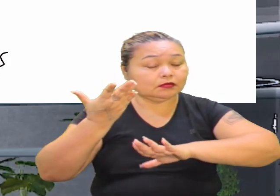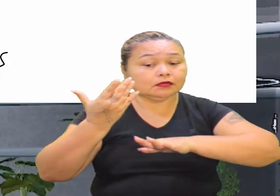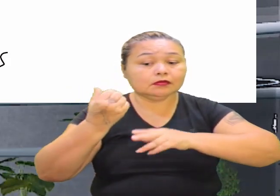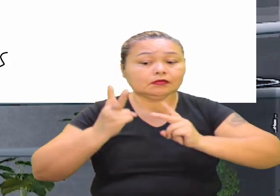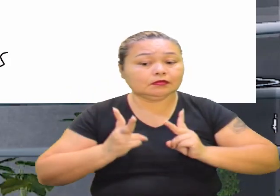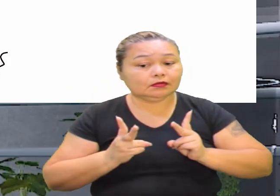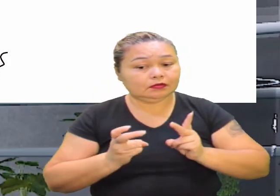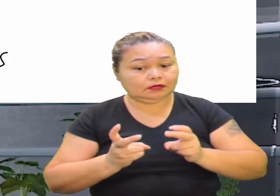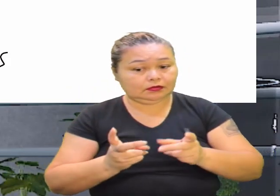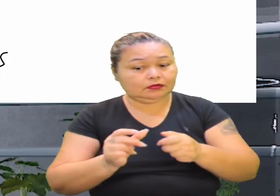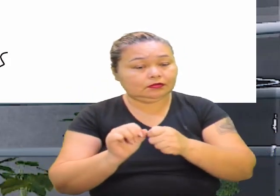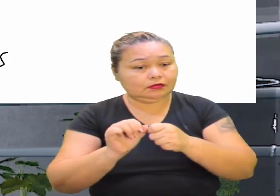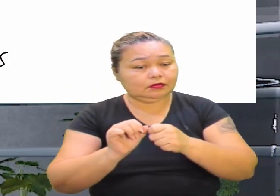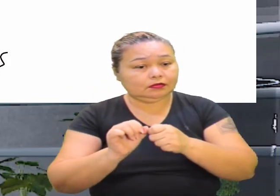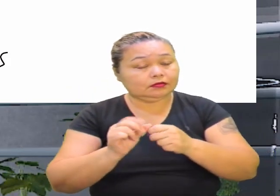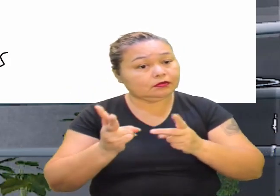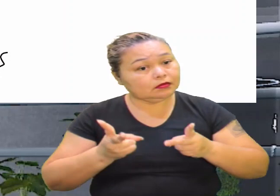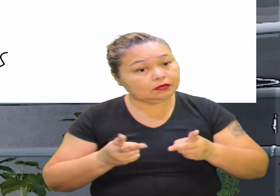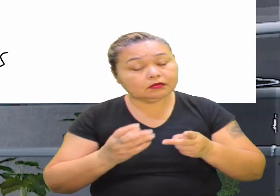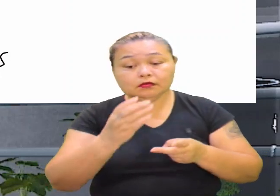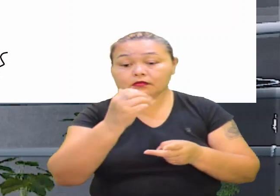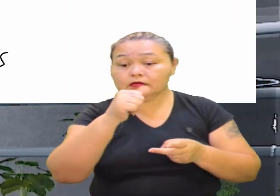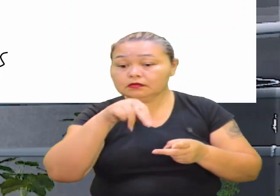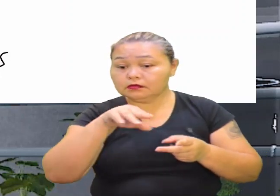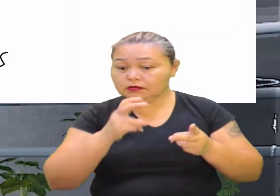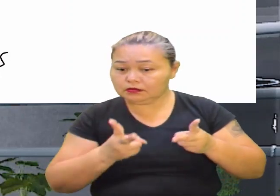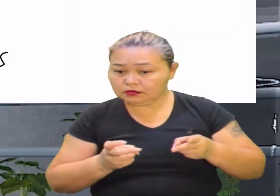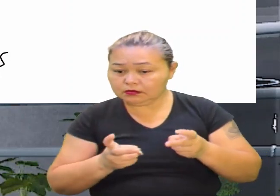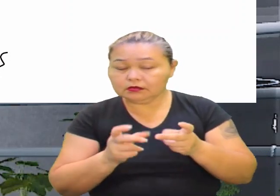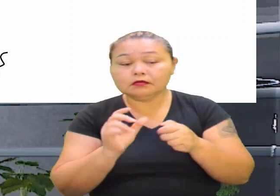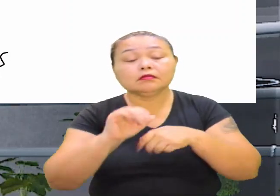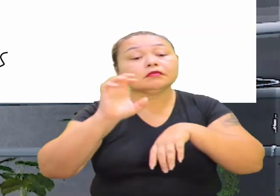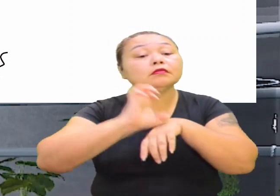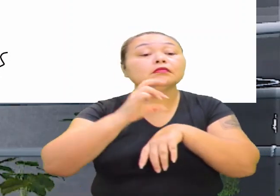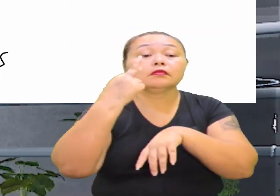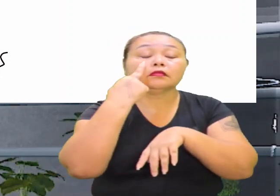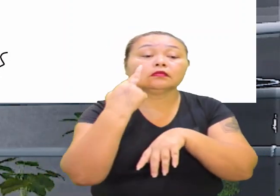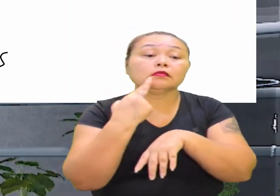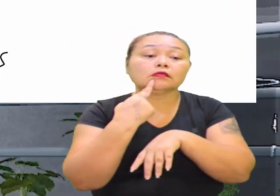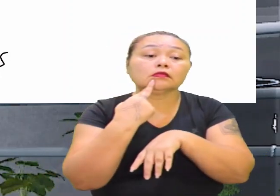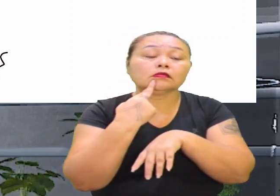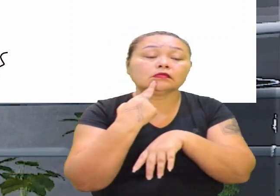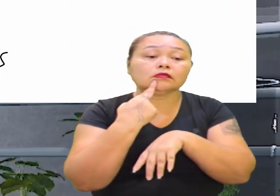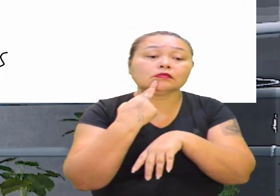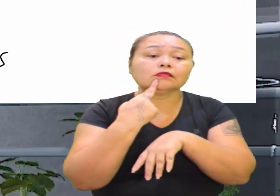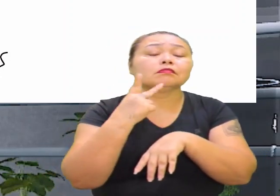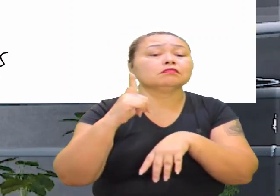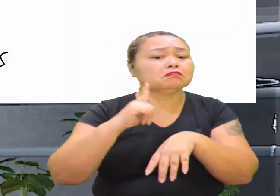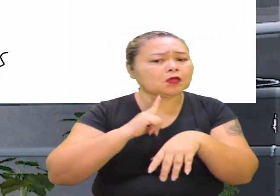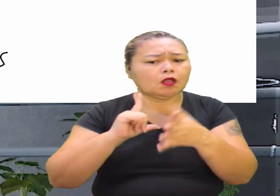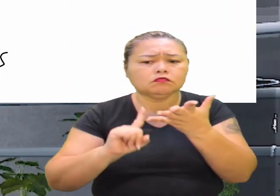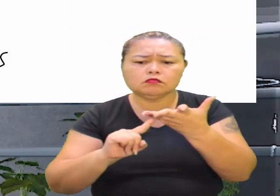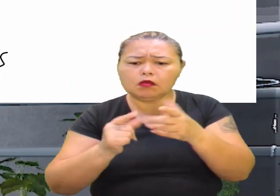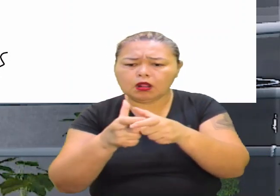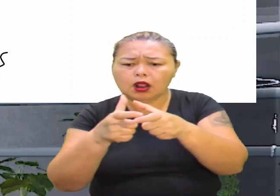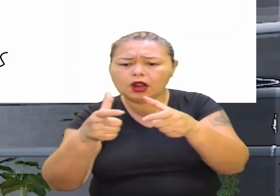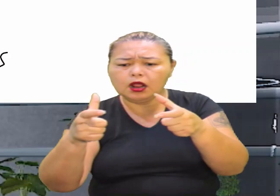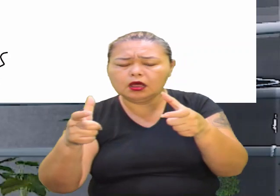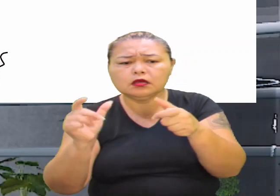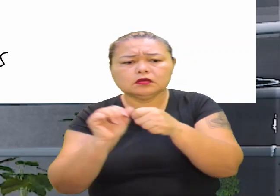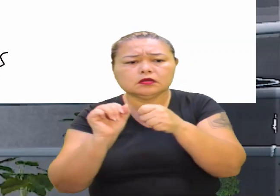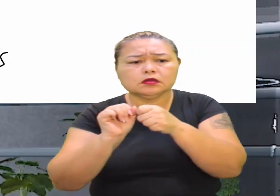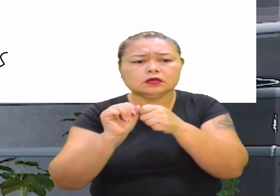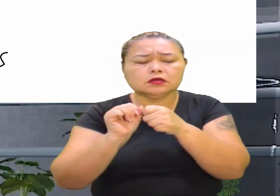câncer. Vou deixar de lado agora. O estado de Rondônia tem uma frequência também elevada